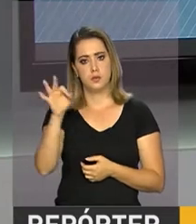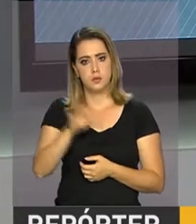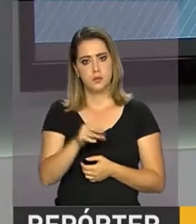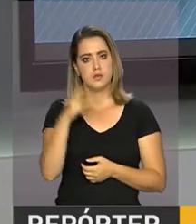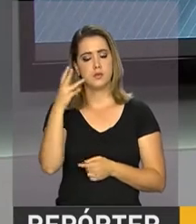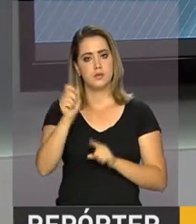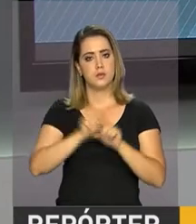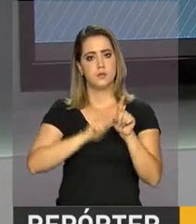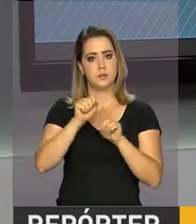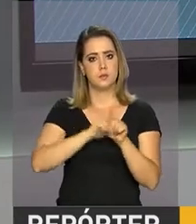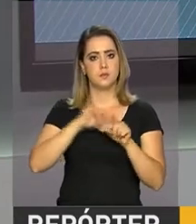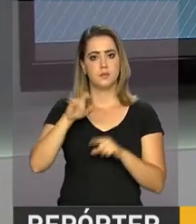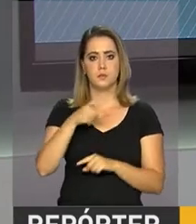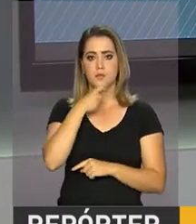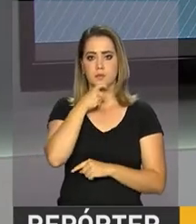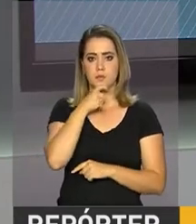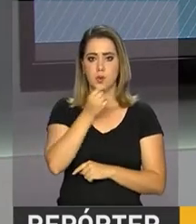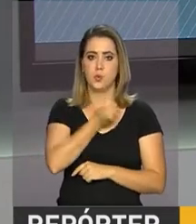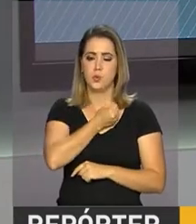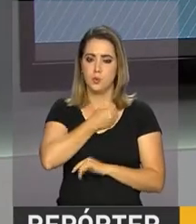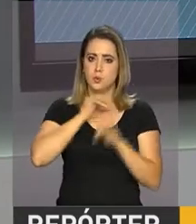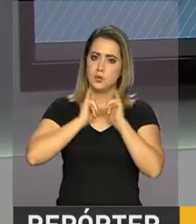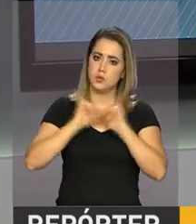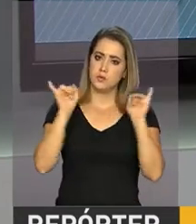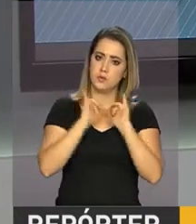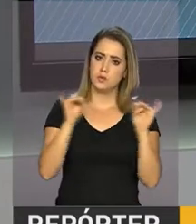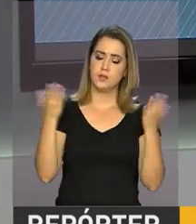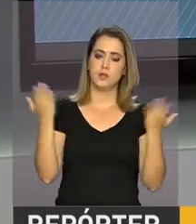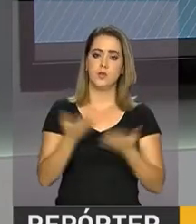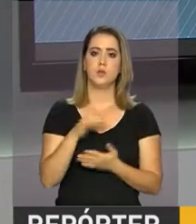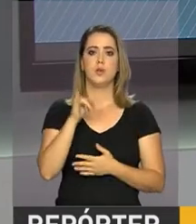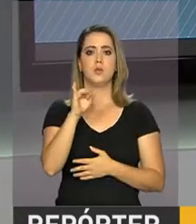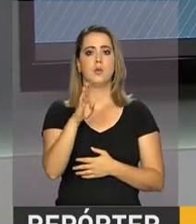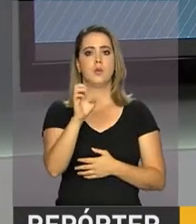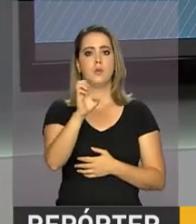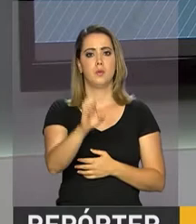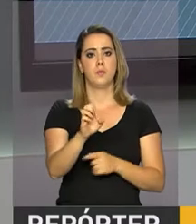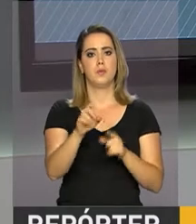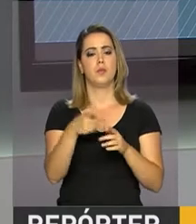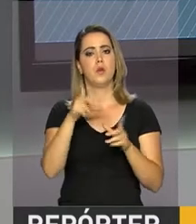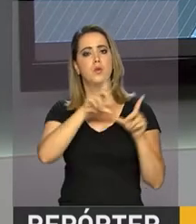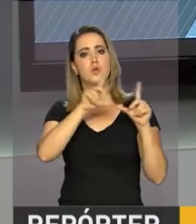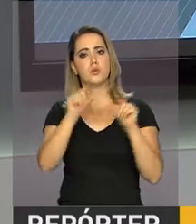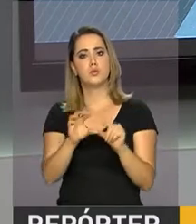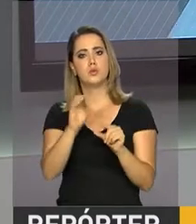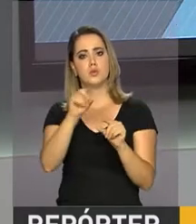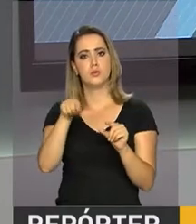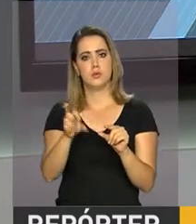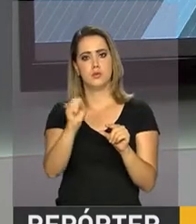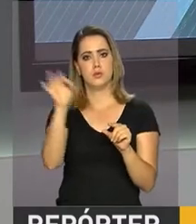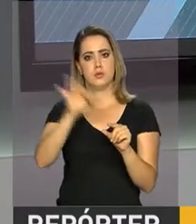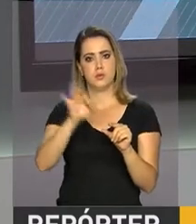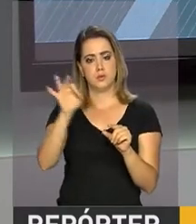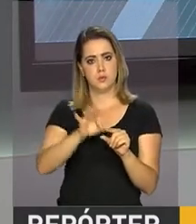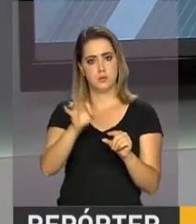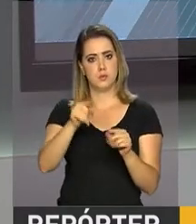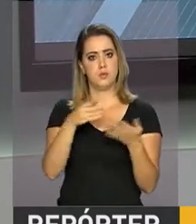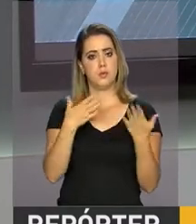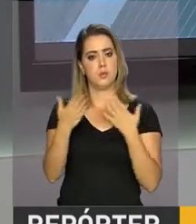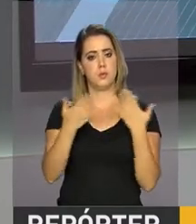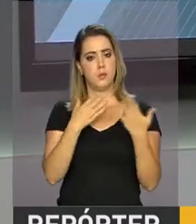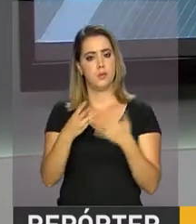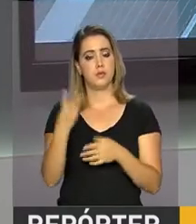encerrado em julho os dados foram divulgados agora há pouco pelo ibge é um recuo de 0,8 ponto percentual